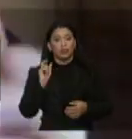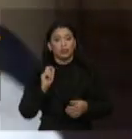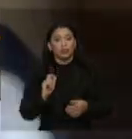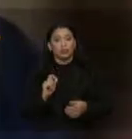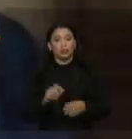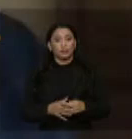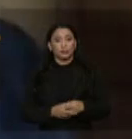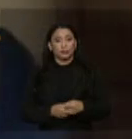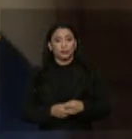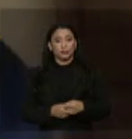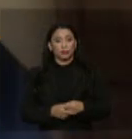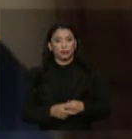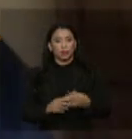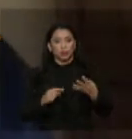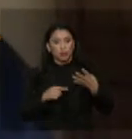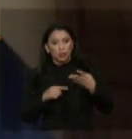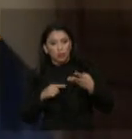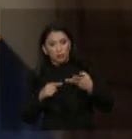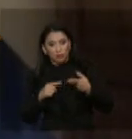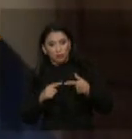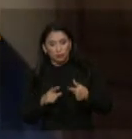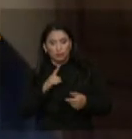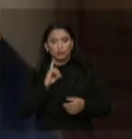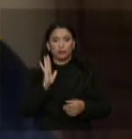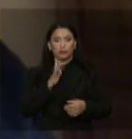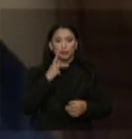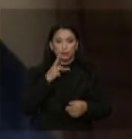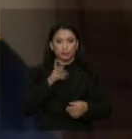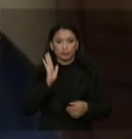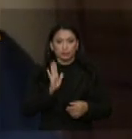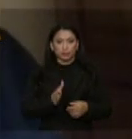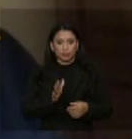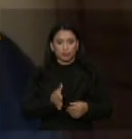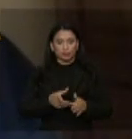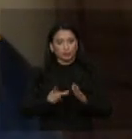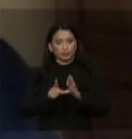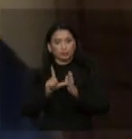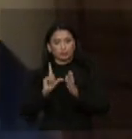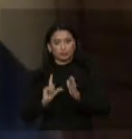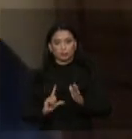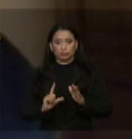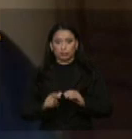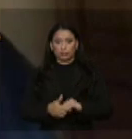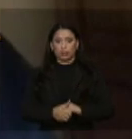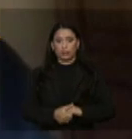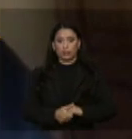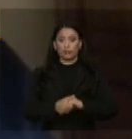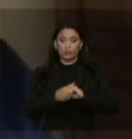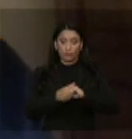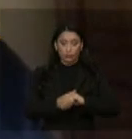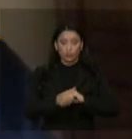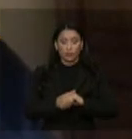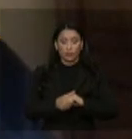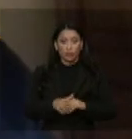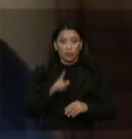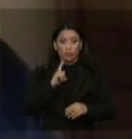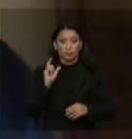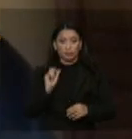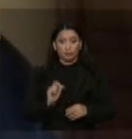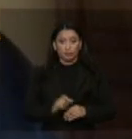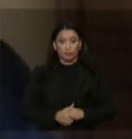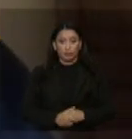e grau tudo aquilo que foi dito pelos colegas que me antecederam cumprimento Ministro cumprimento agora o Ministro Alexandre